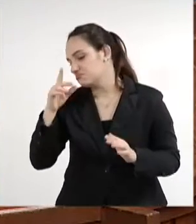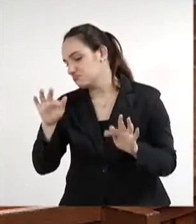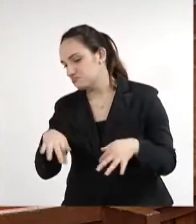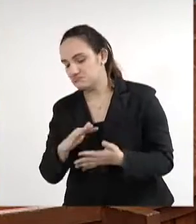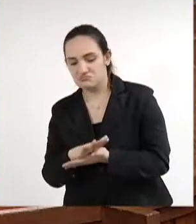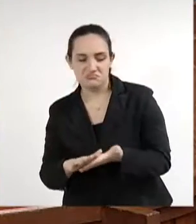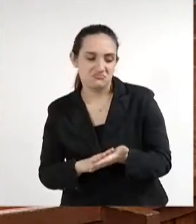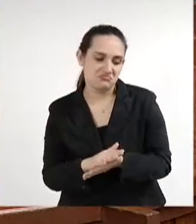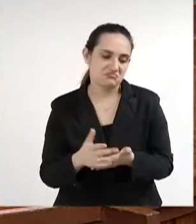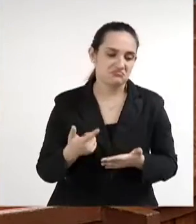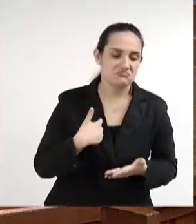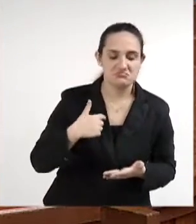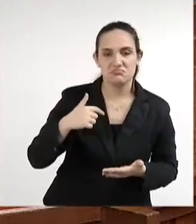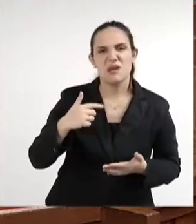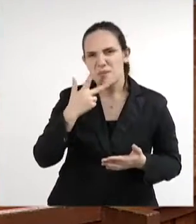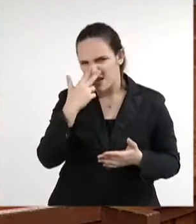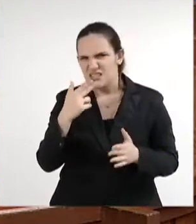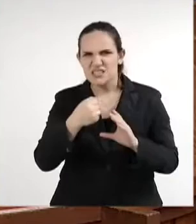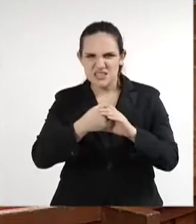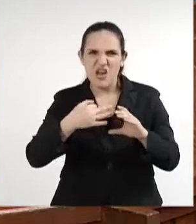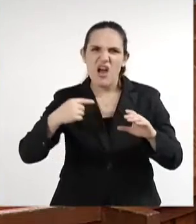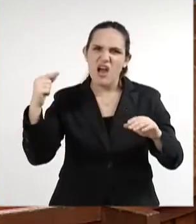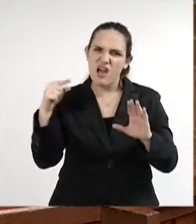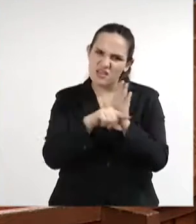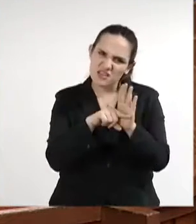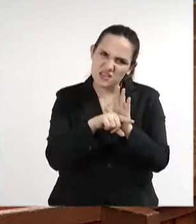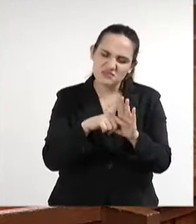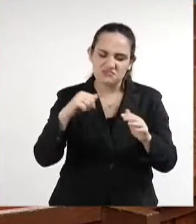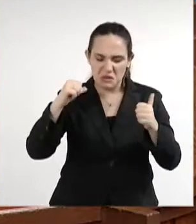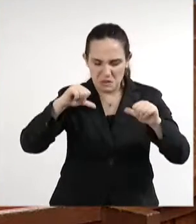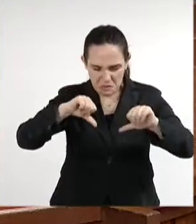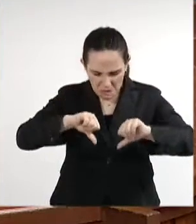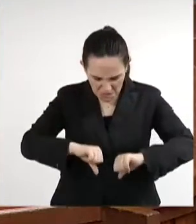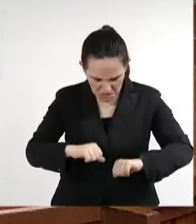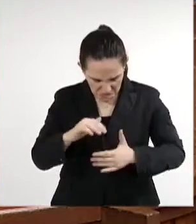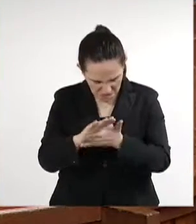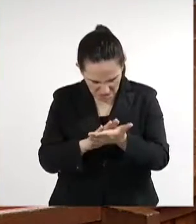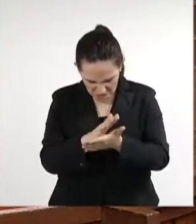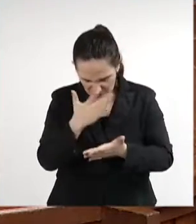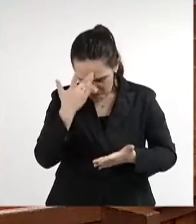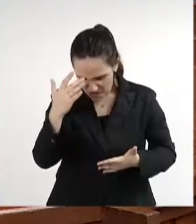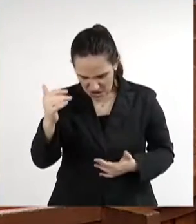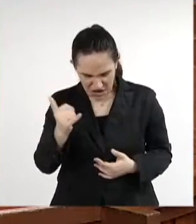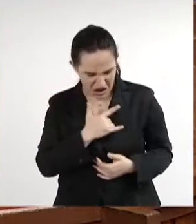coisas que começa, que eu não sirvo para nada, que ninguém me ama, porque as pessoas